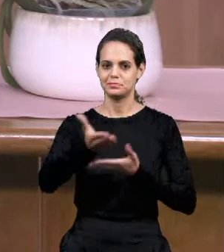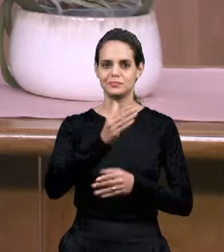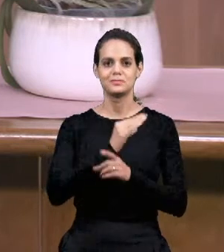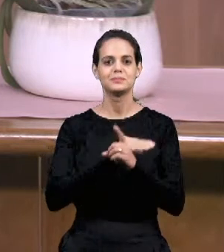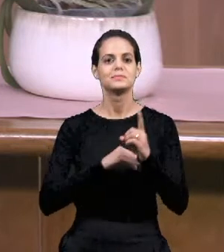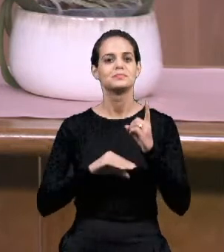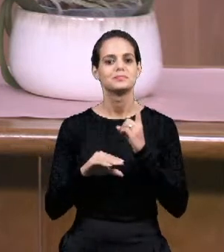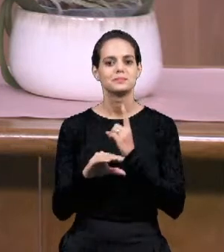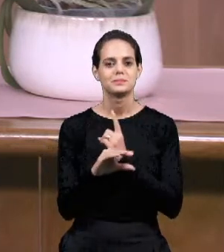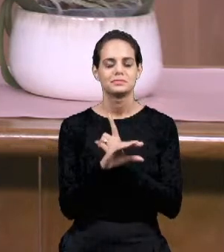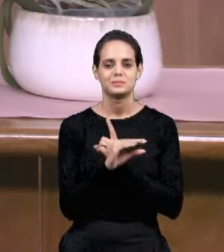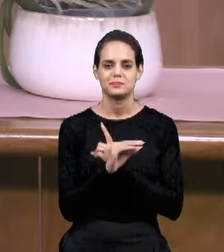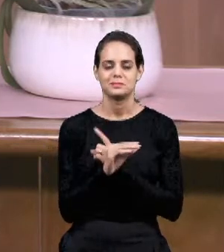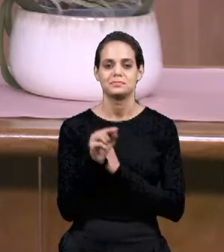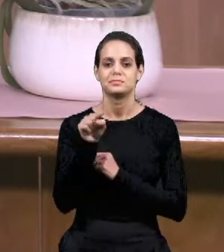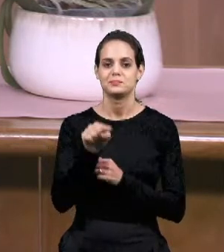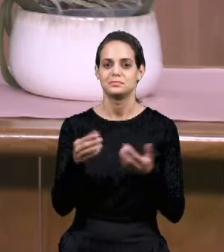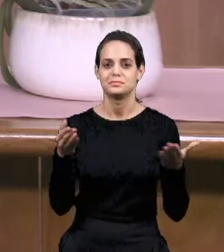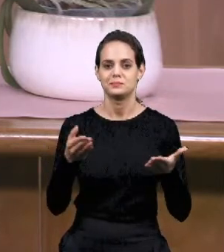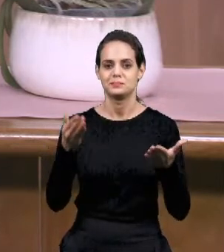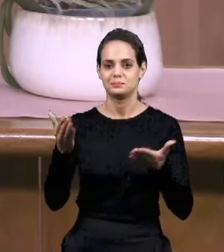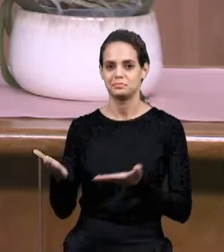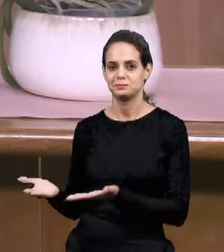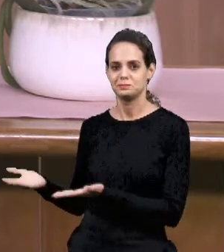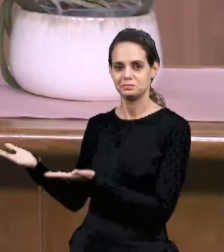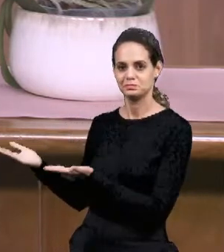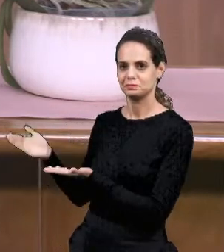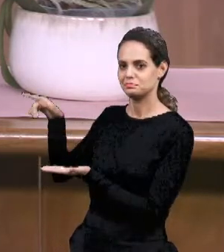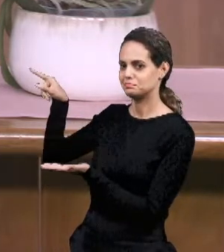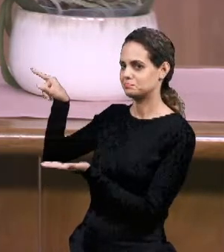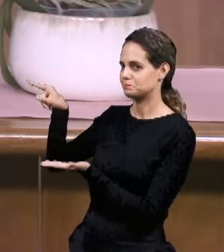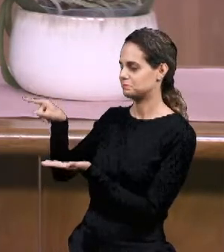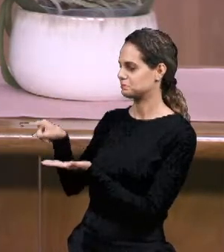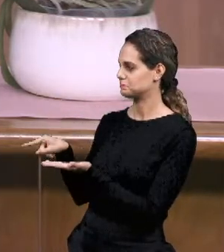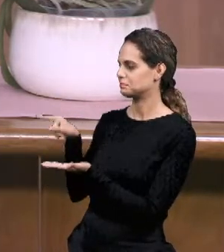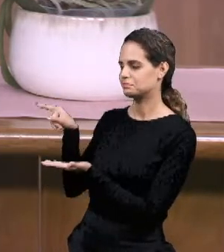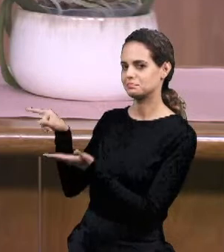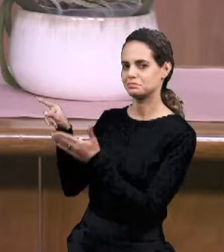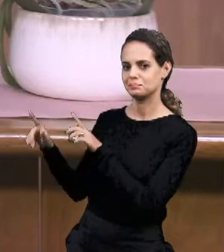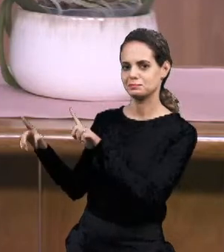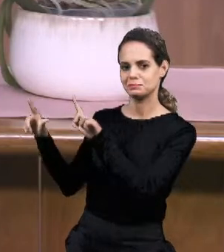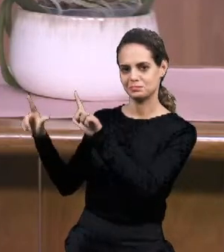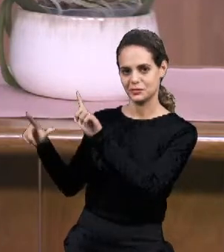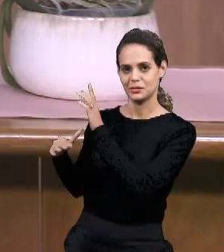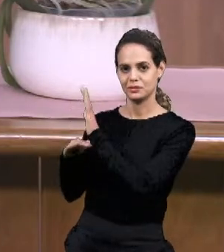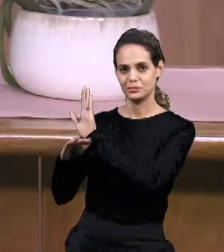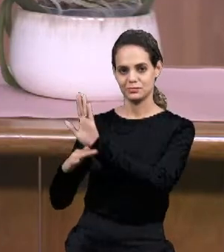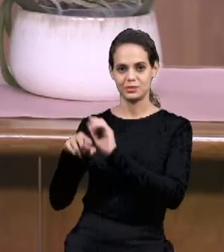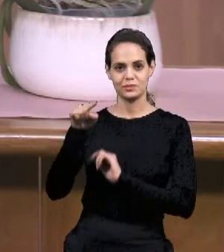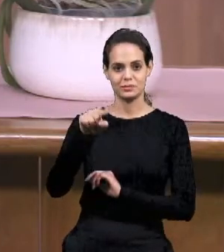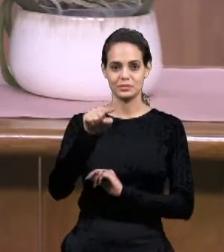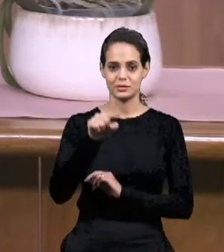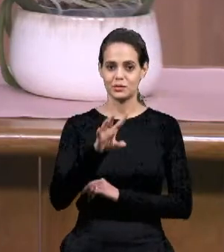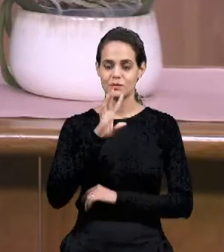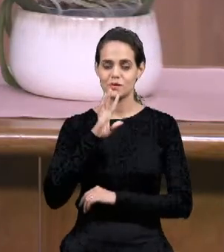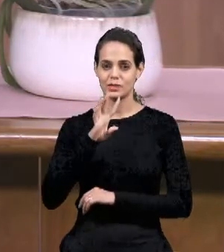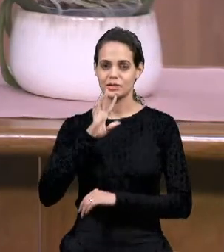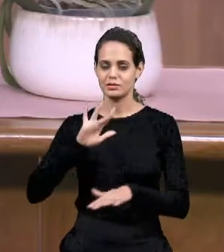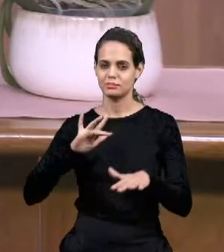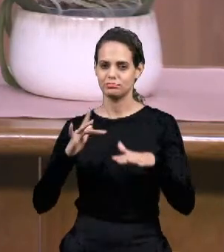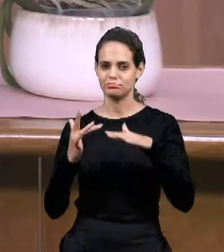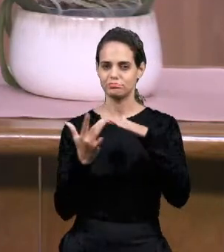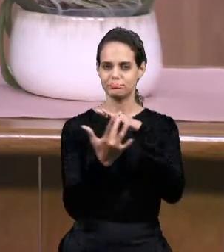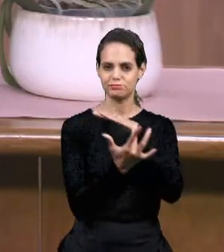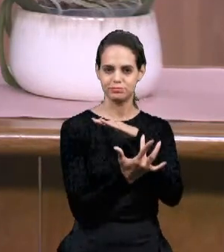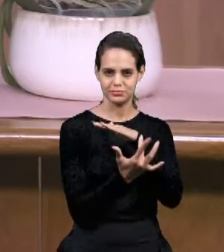culto, e você está tendo aí informações que estão aparecendo na tela que vão te ajudar a conhecer todas as nossas plataformas